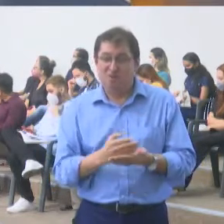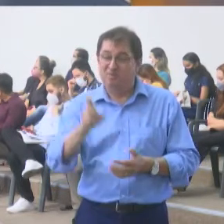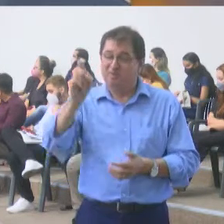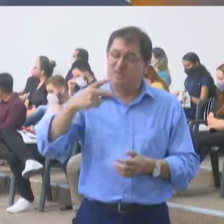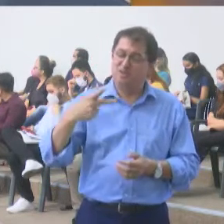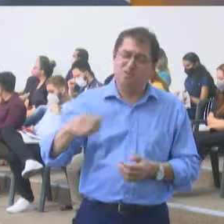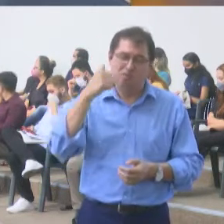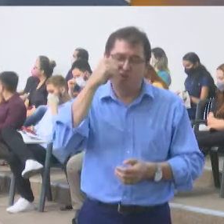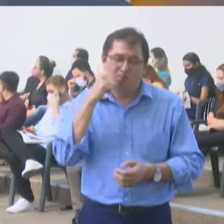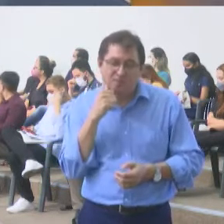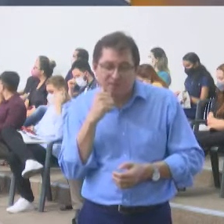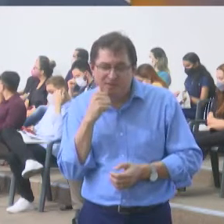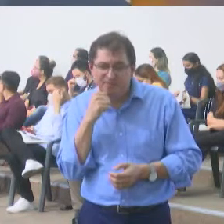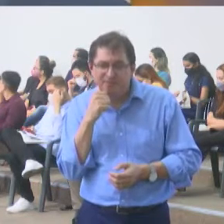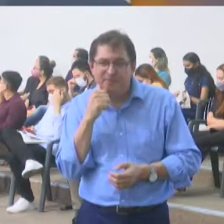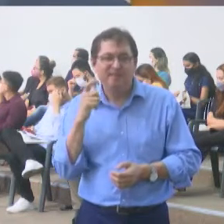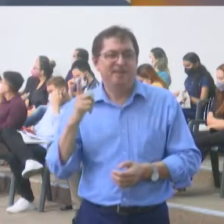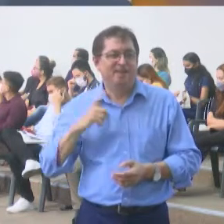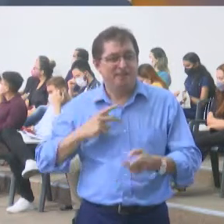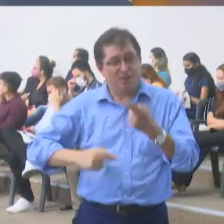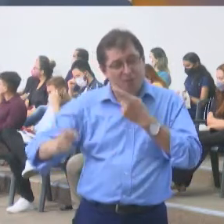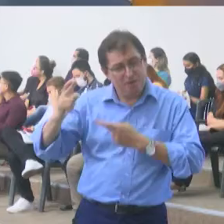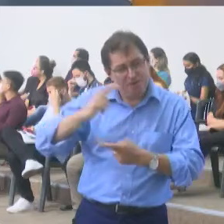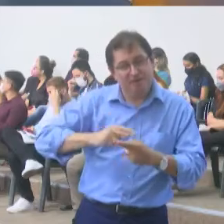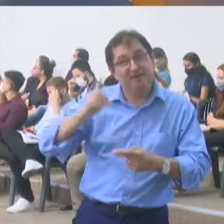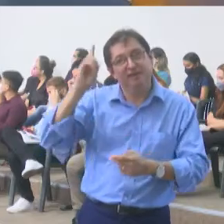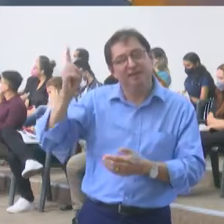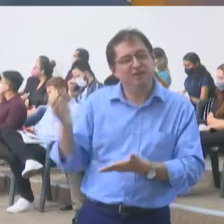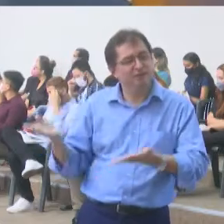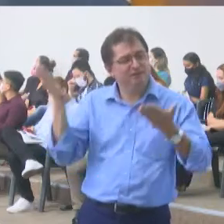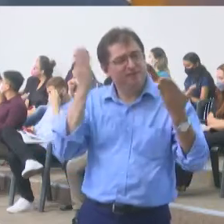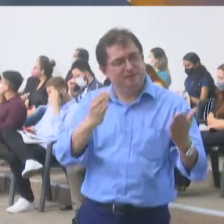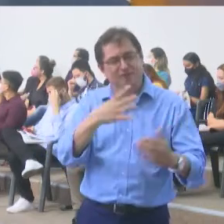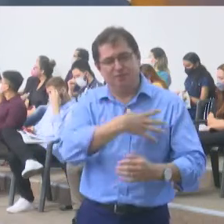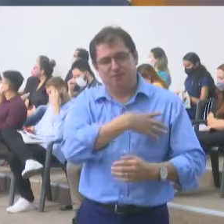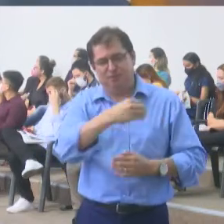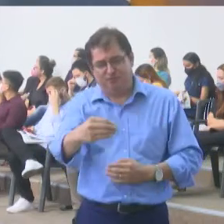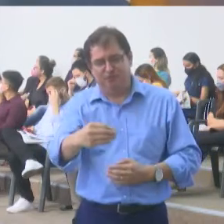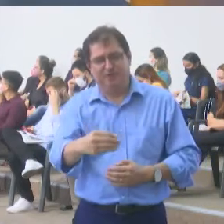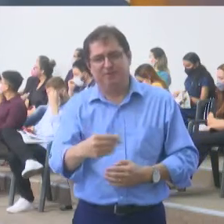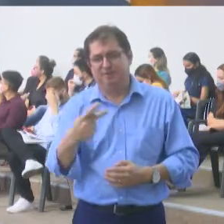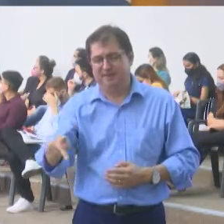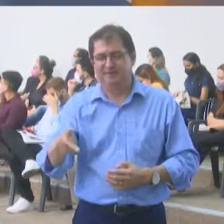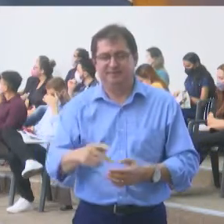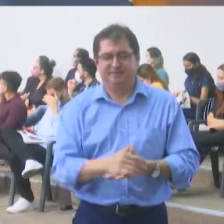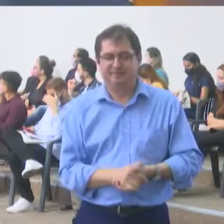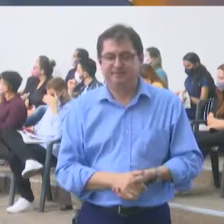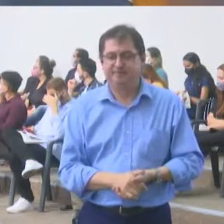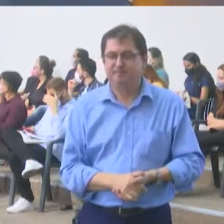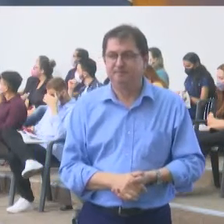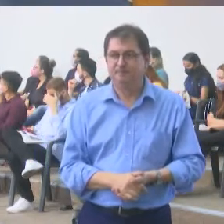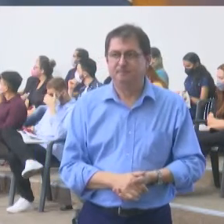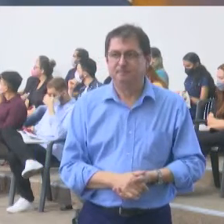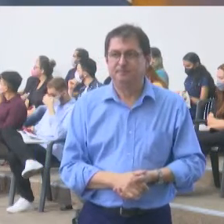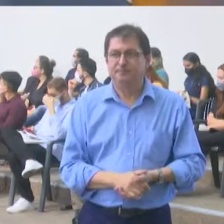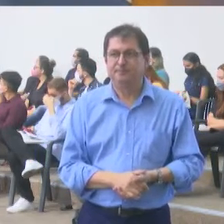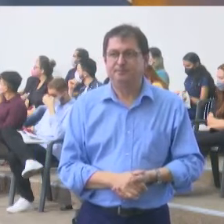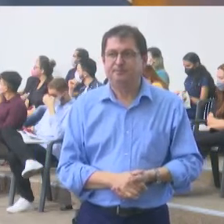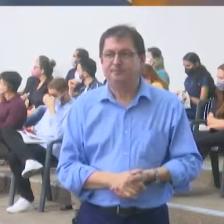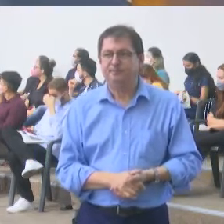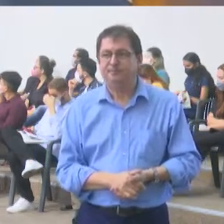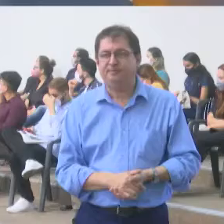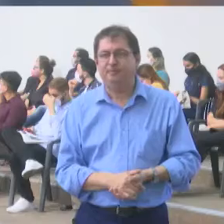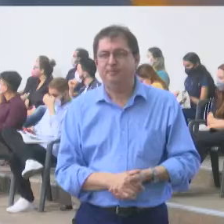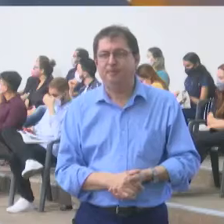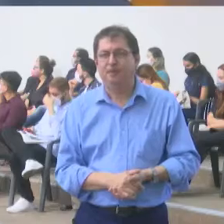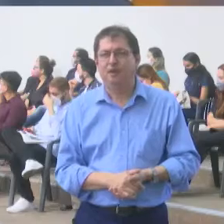Senhor lhe concebeu que concebesse e teve um filho. A primeira vez que o texto aparece, sabe onde é que é? A primeira vez que o